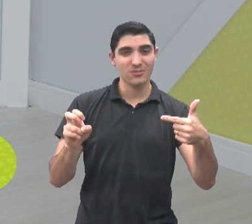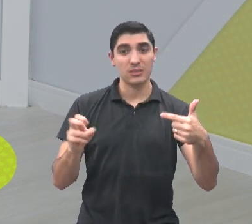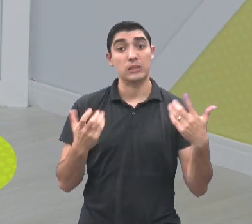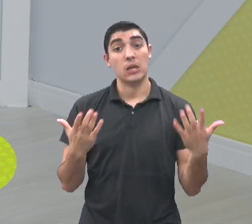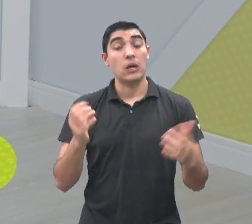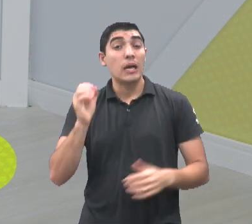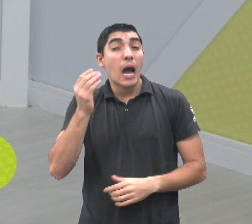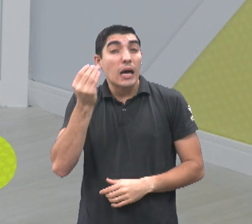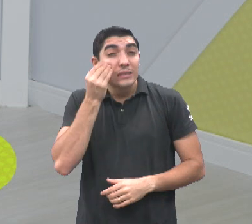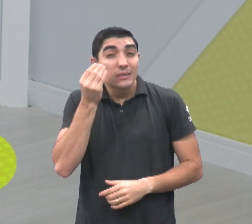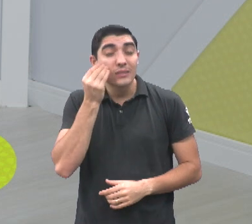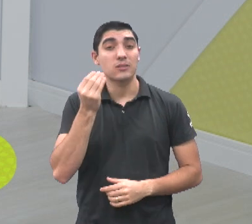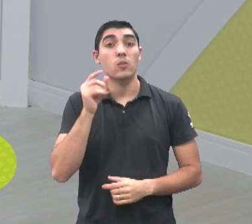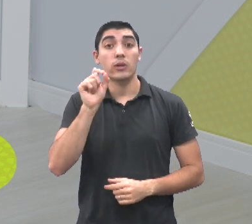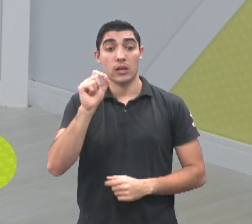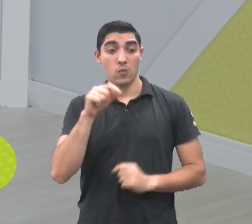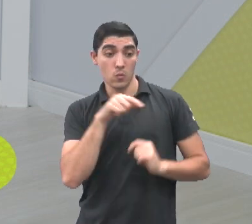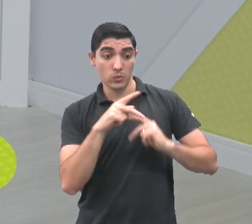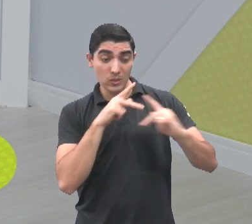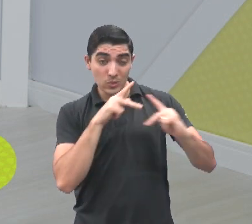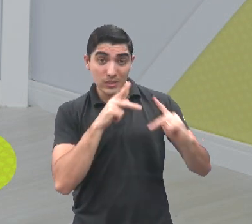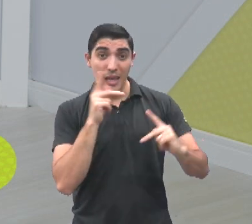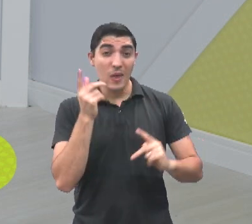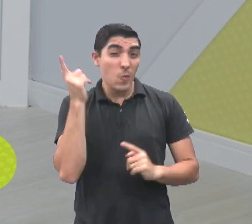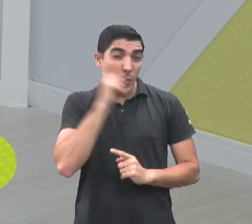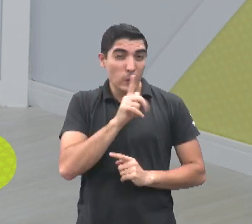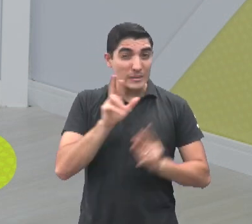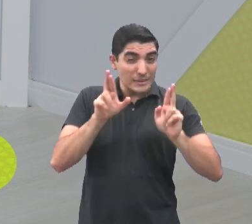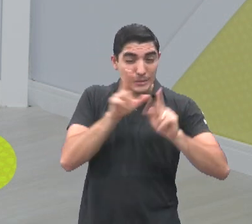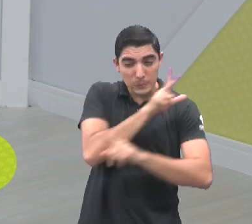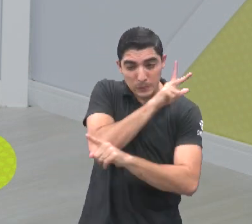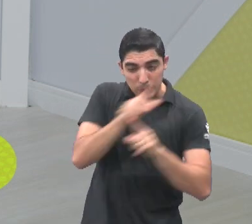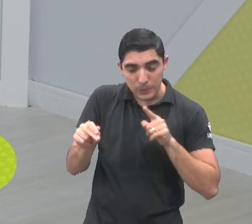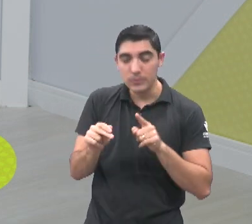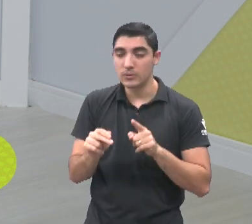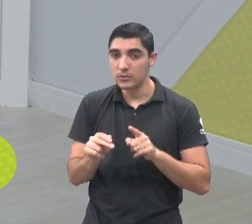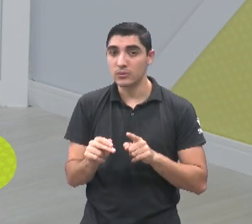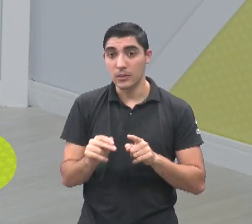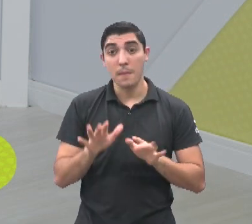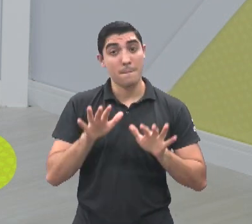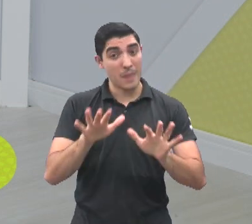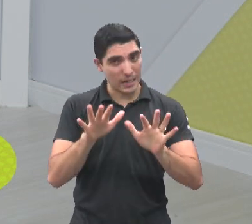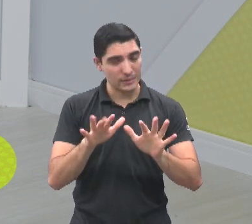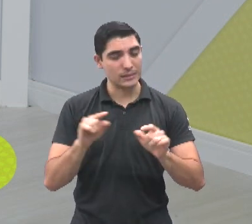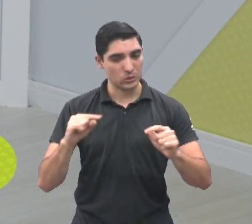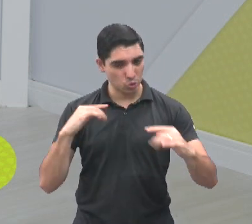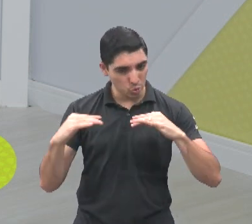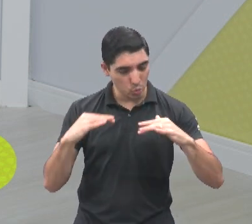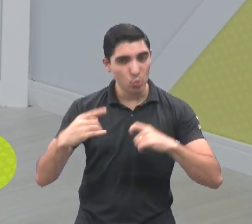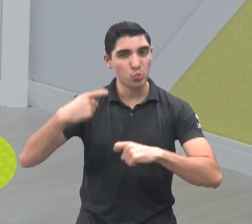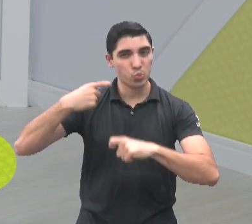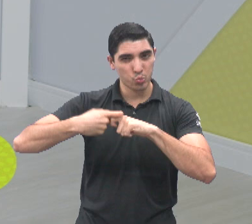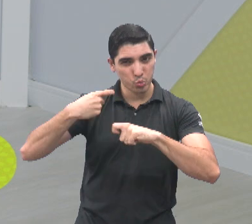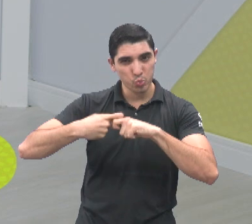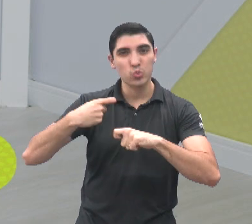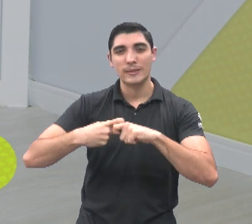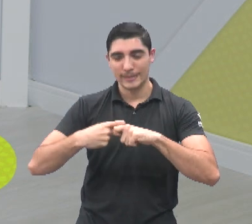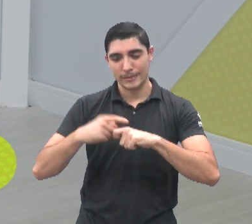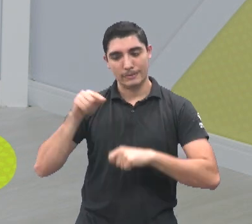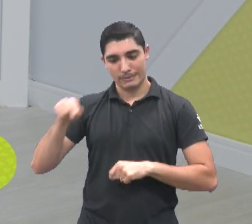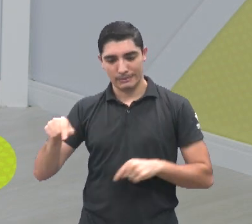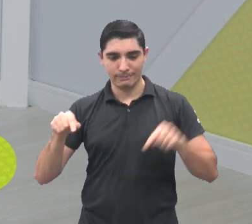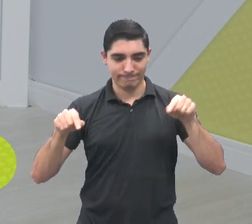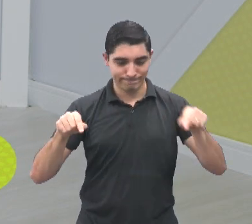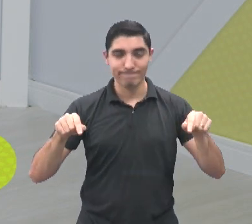dos 13 pontos, melhor ainda para o São José, mas é difícil. O jogo sempre é um embate complicado, São José